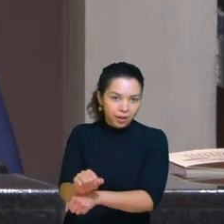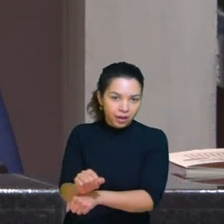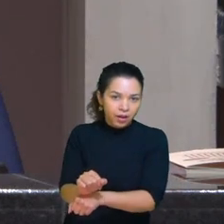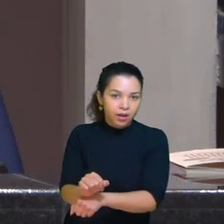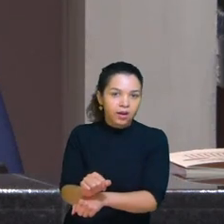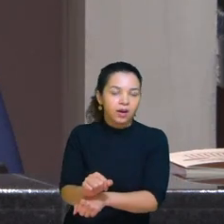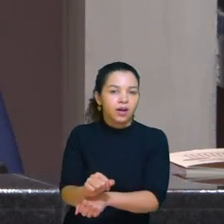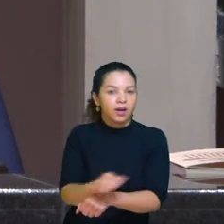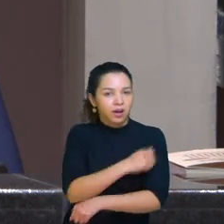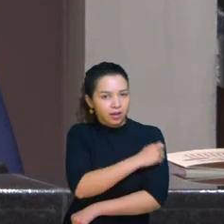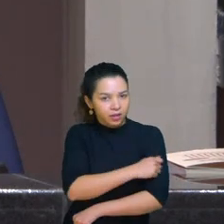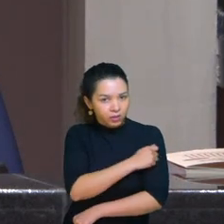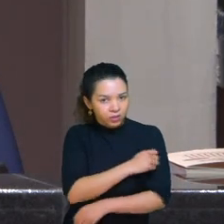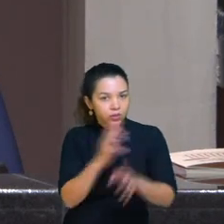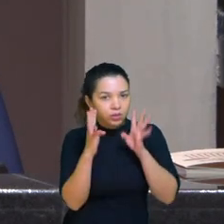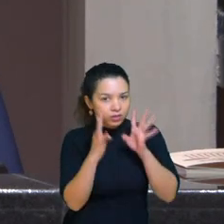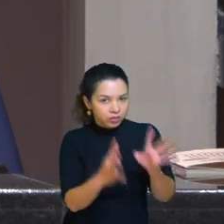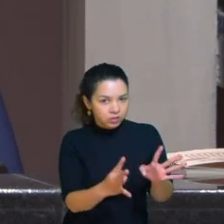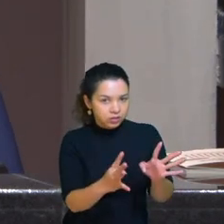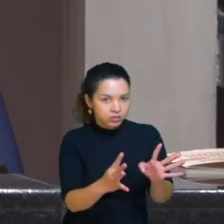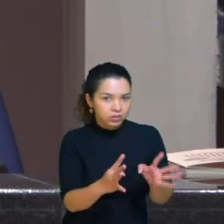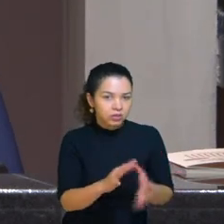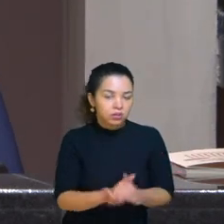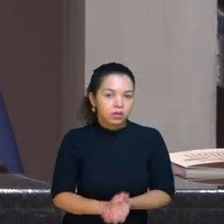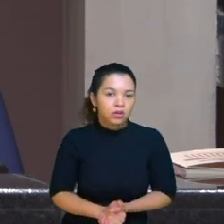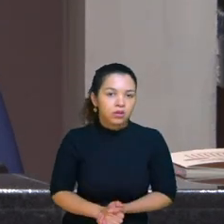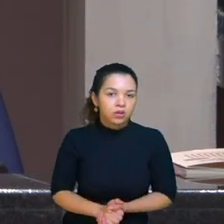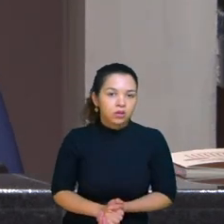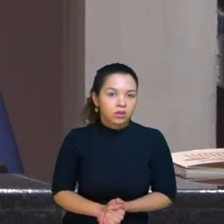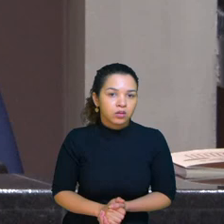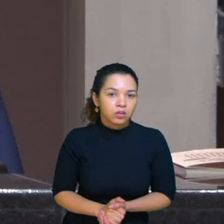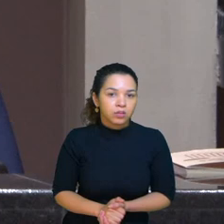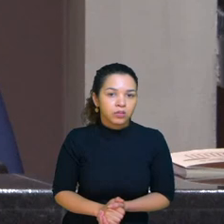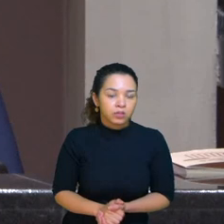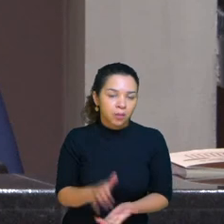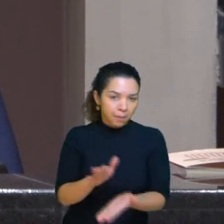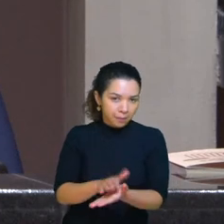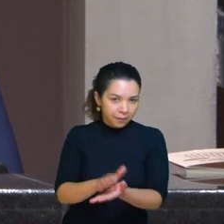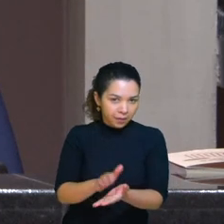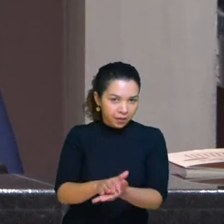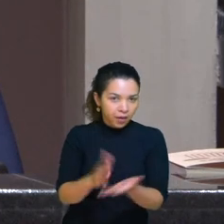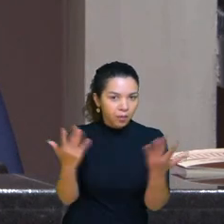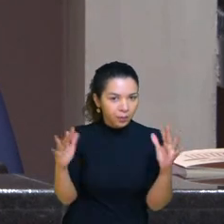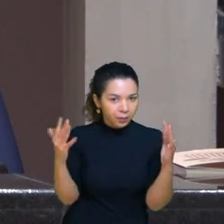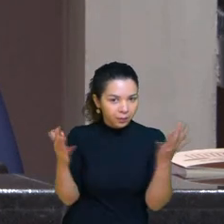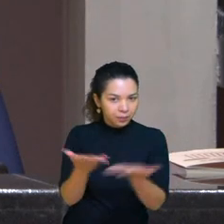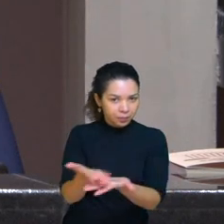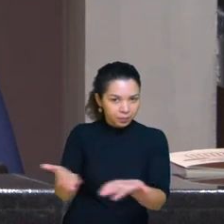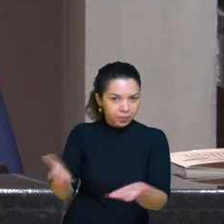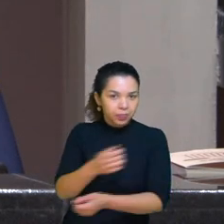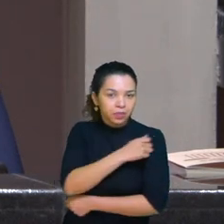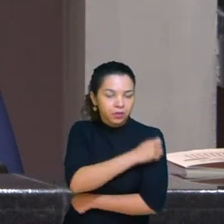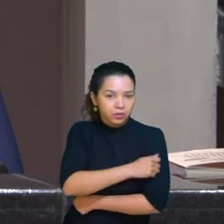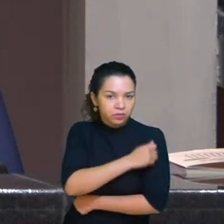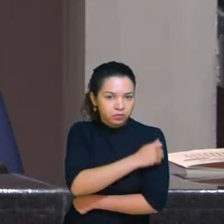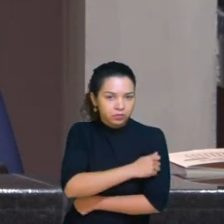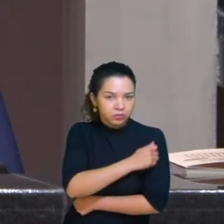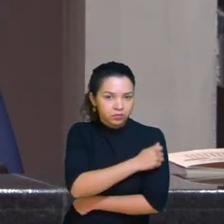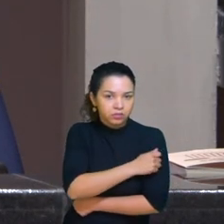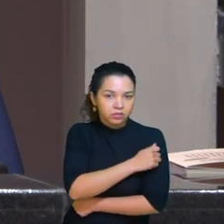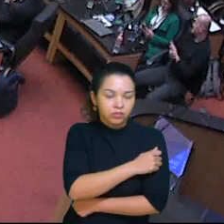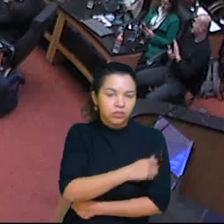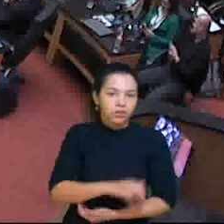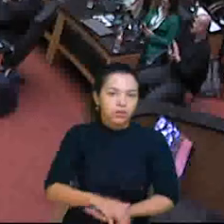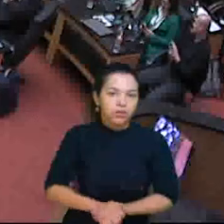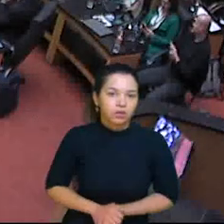receber os estudantes Eu sempre faço isso uma salva de palmas pros nossos alunos que são o motivo